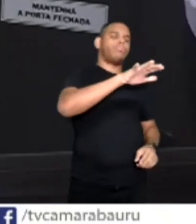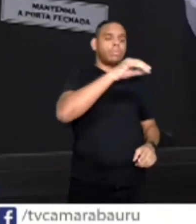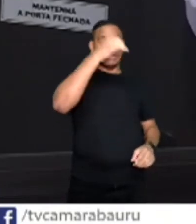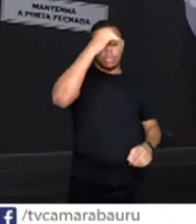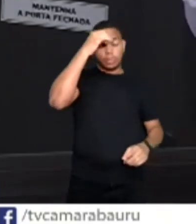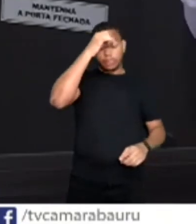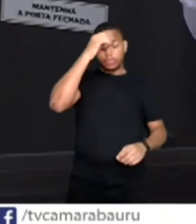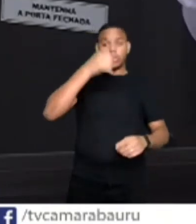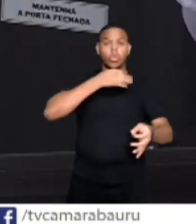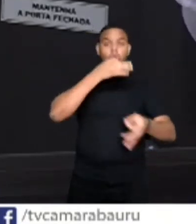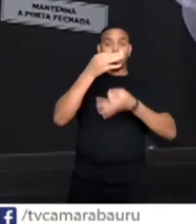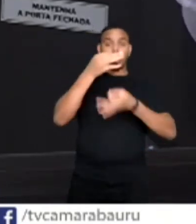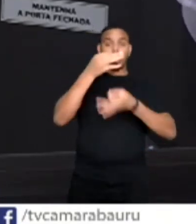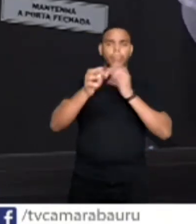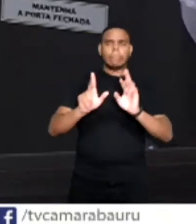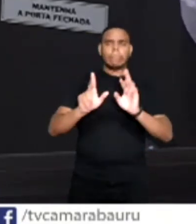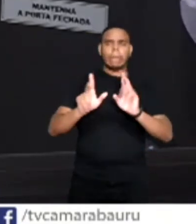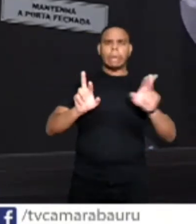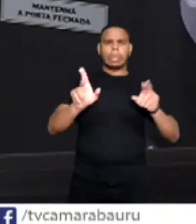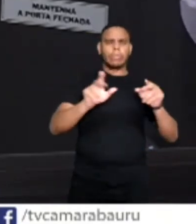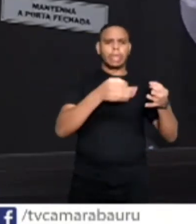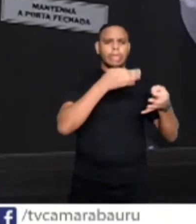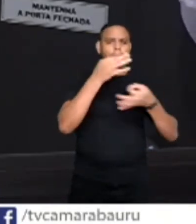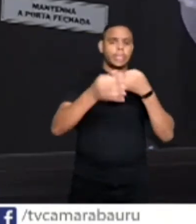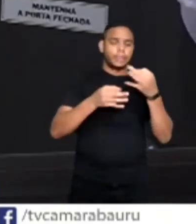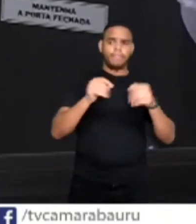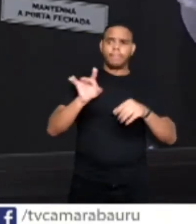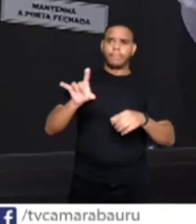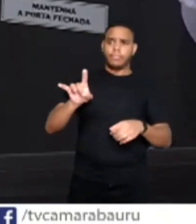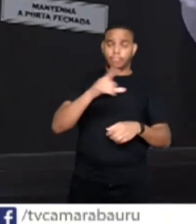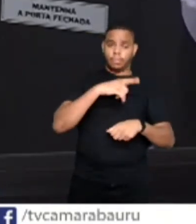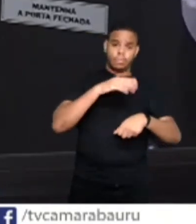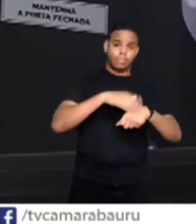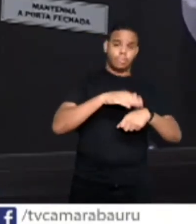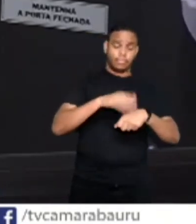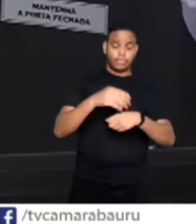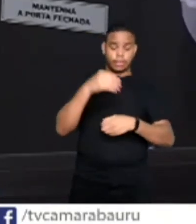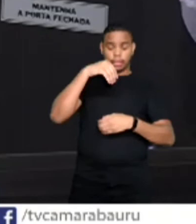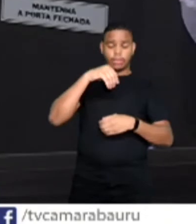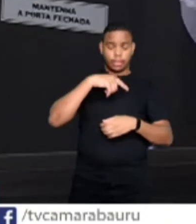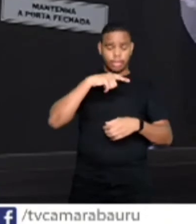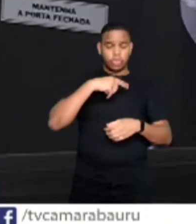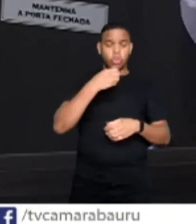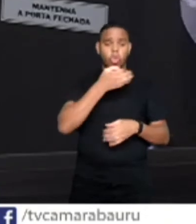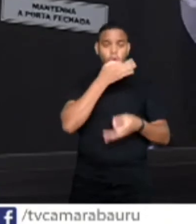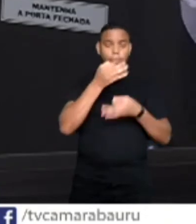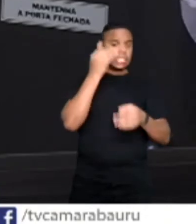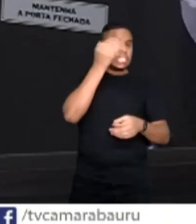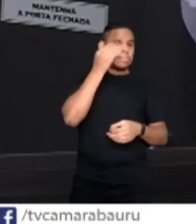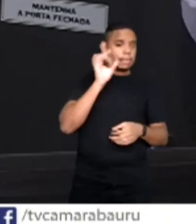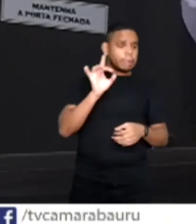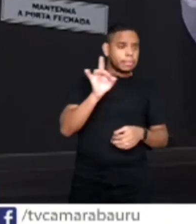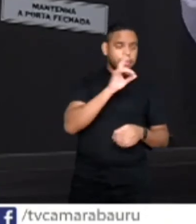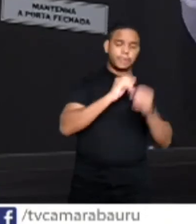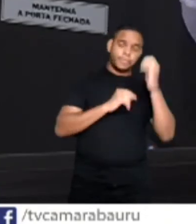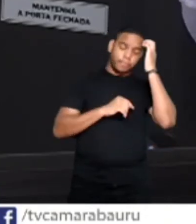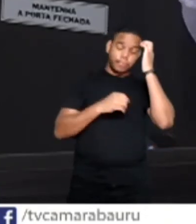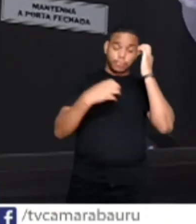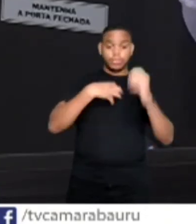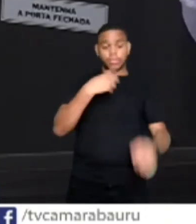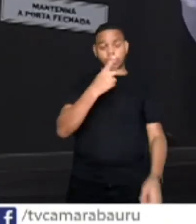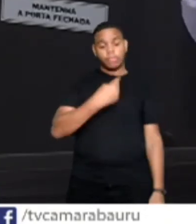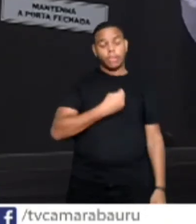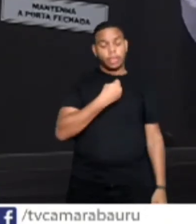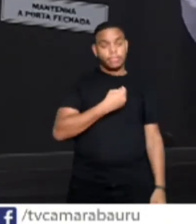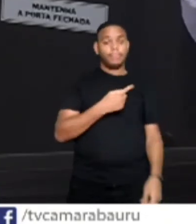experiências que cada um carrega aqui dentro, e a sua maneira, e com um de